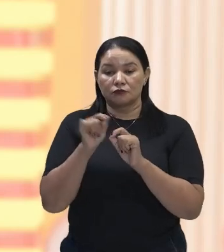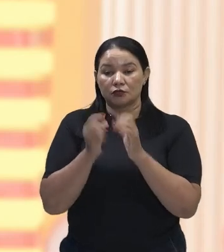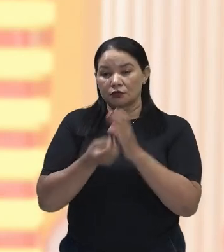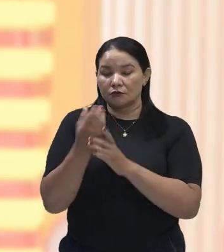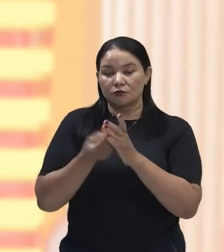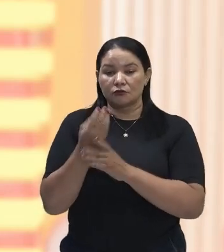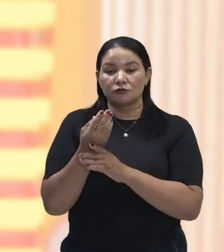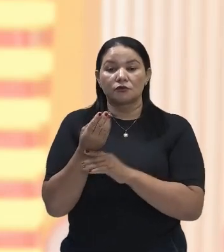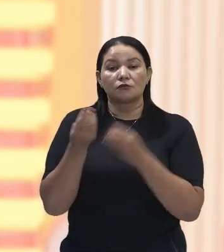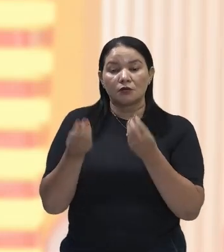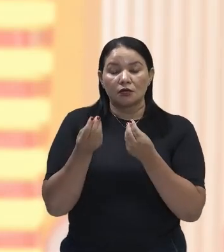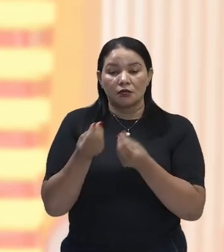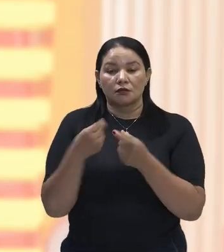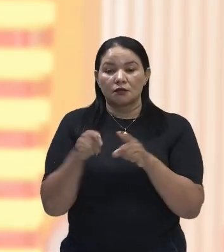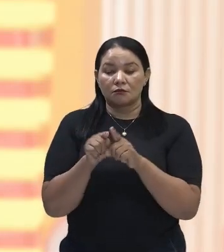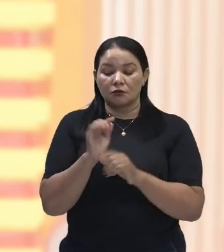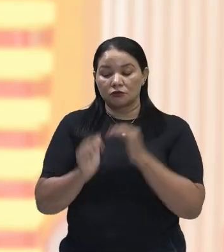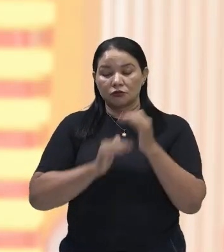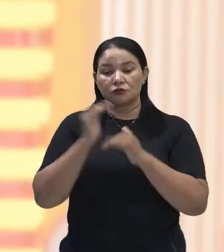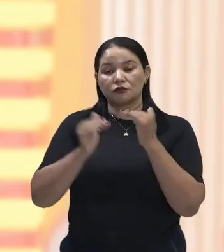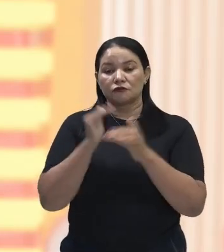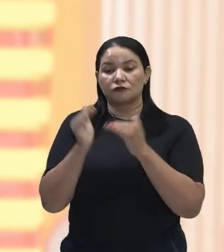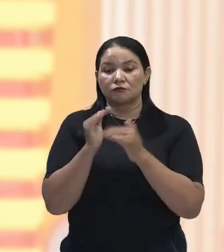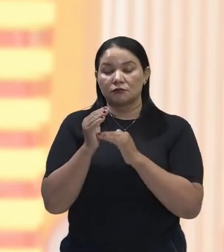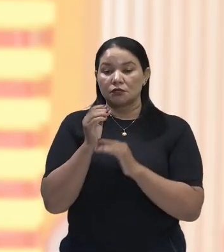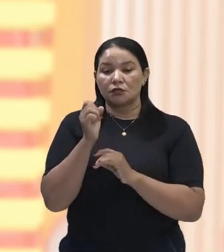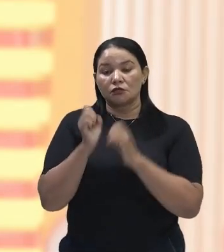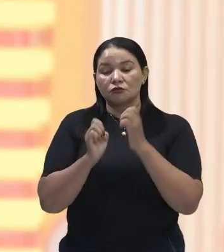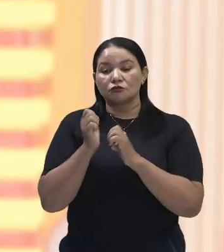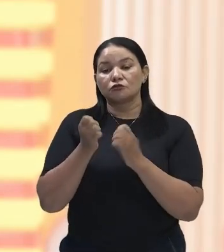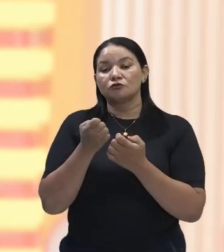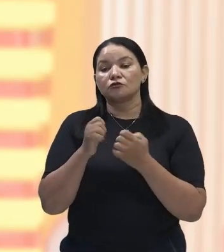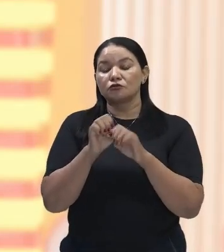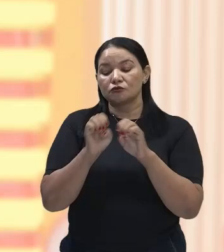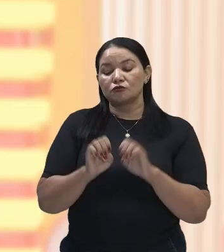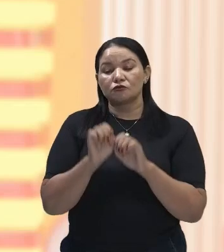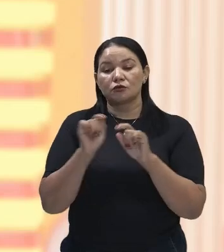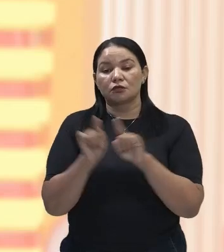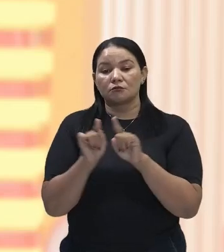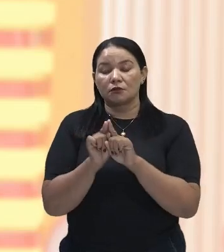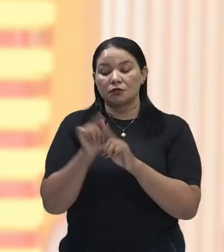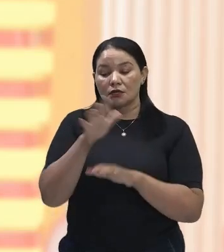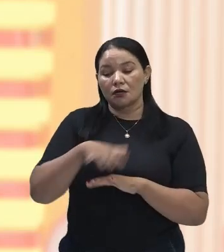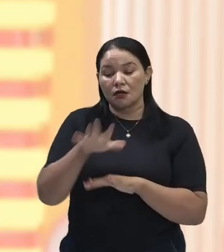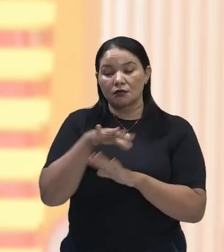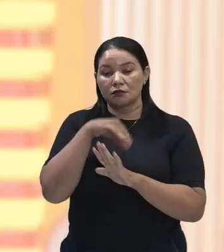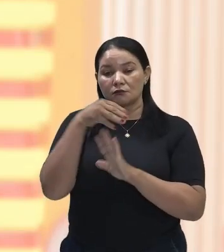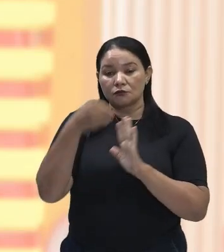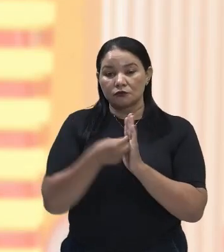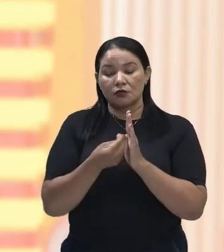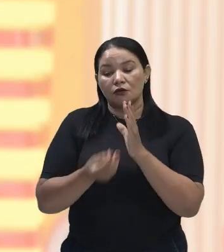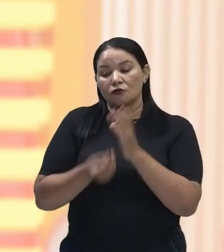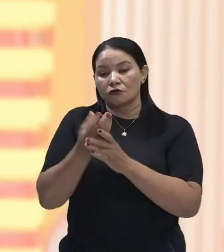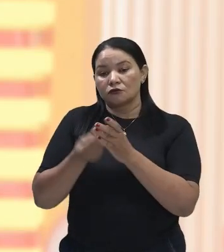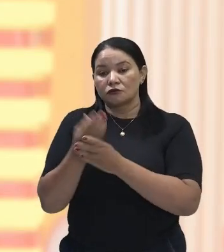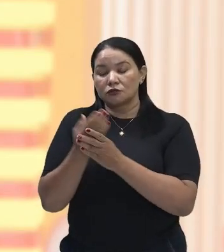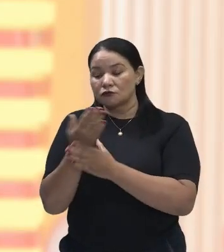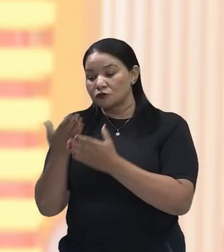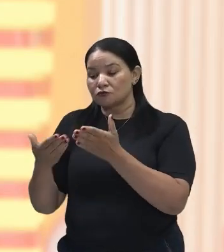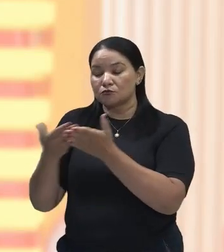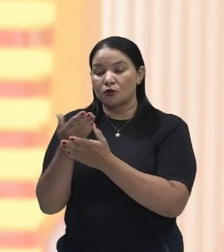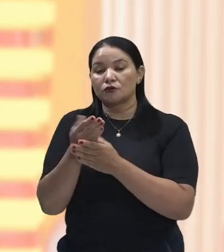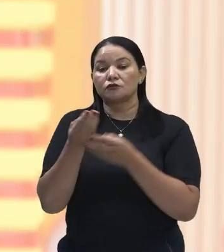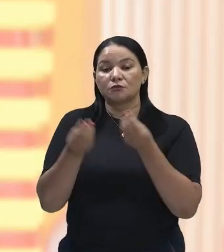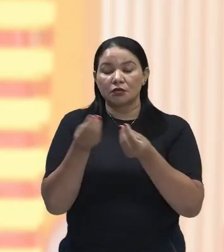produção, o desenvolvimento também da infraestrutura, no caso da região amazônica, a construção de portos que vai servir